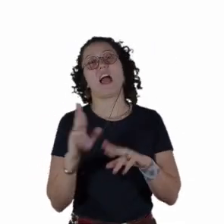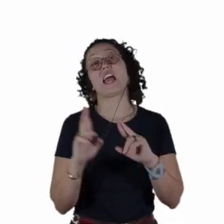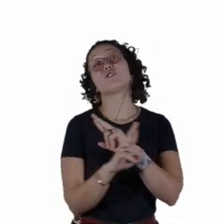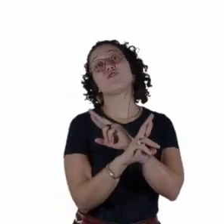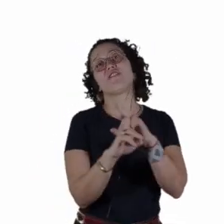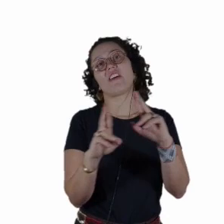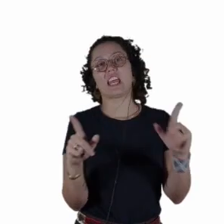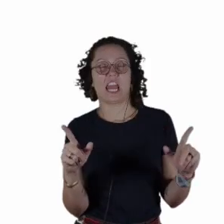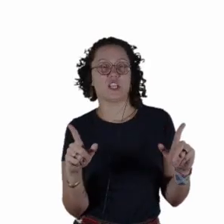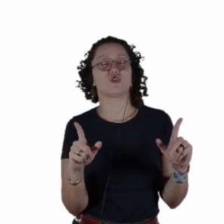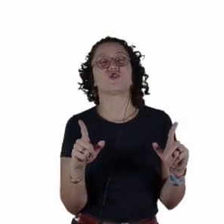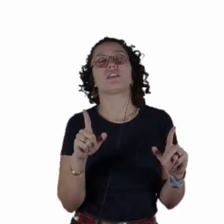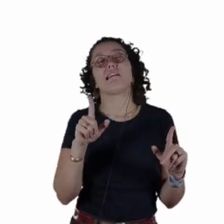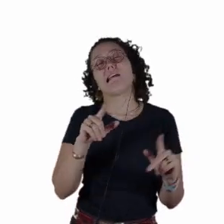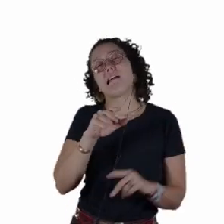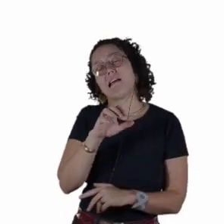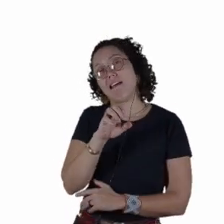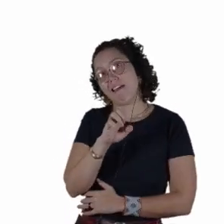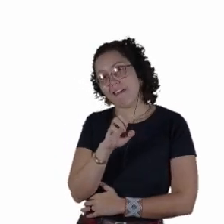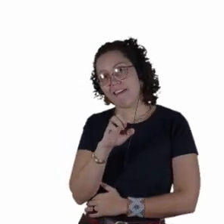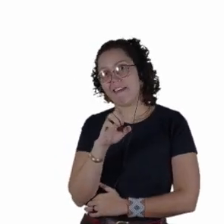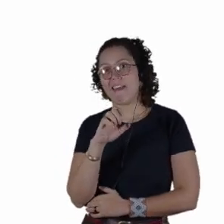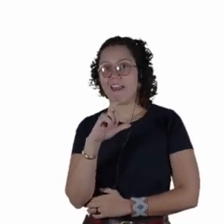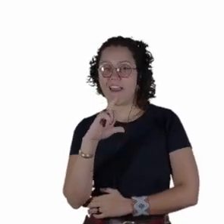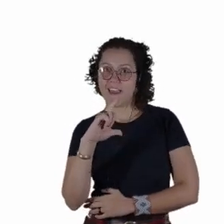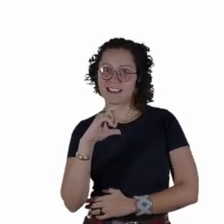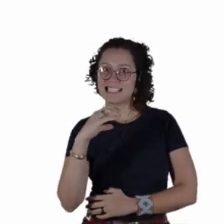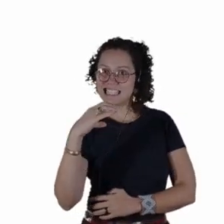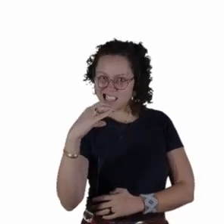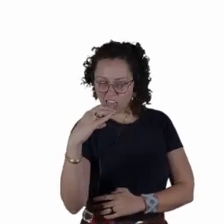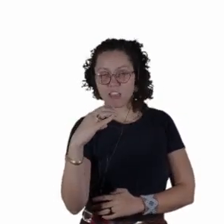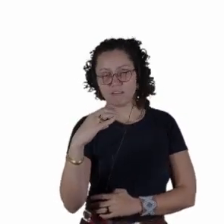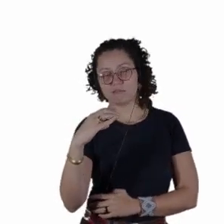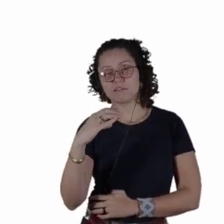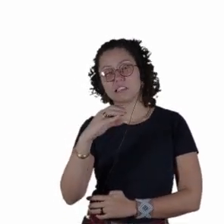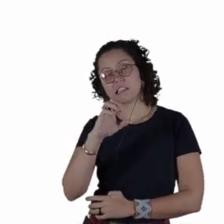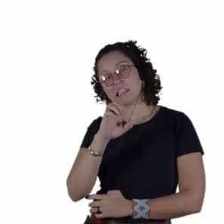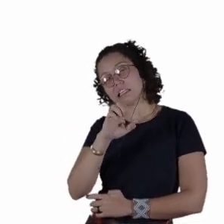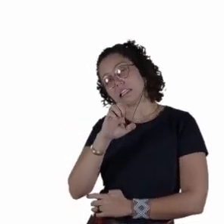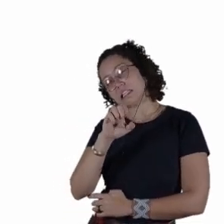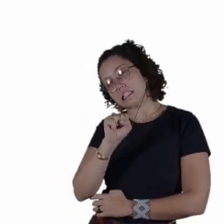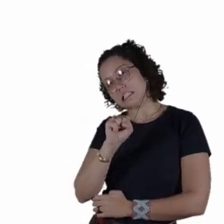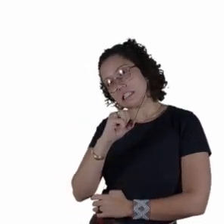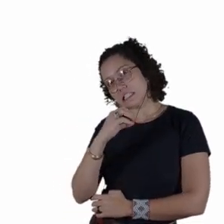Parkinson. Por quê? Porque os grupos neuronais afetados são diferentes.